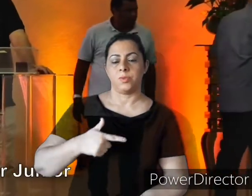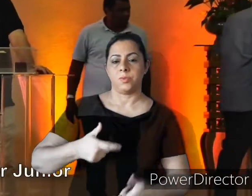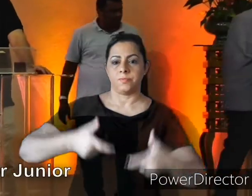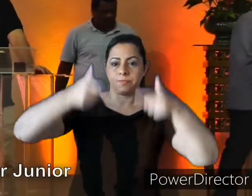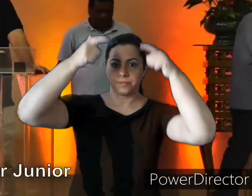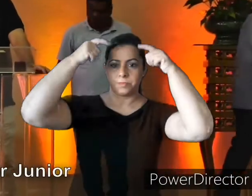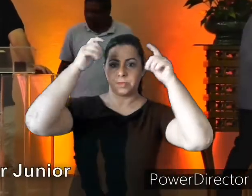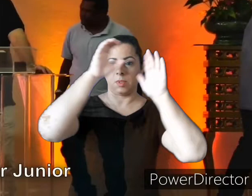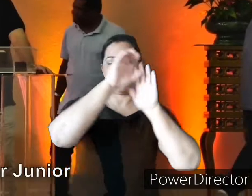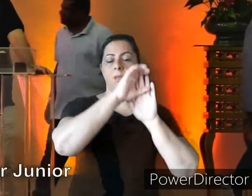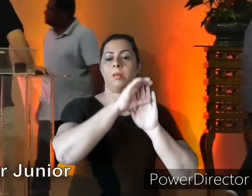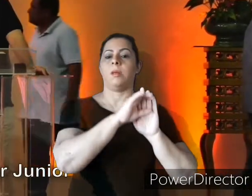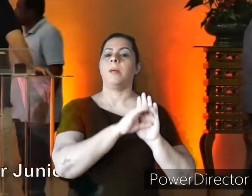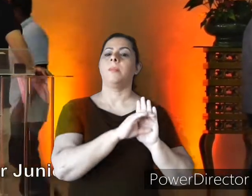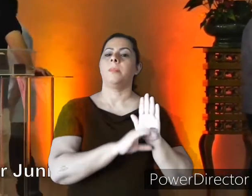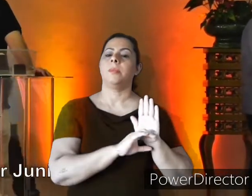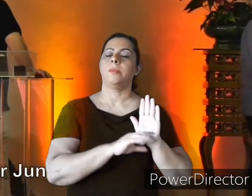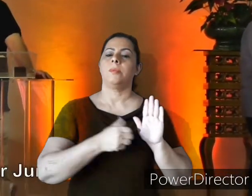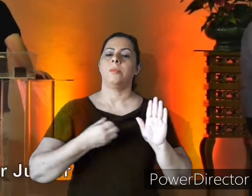capítulo 6,